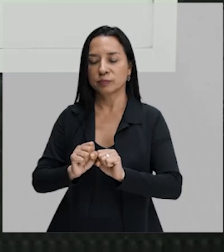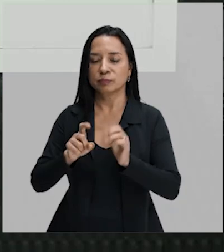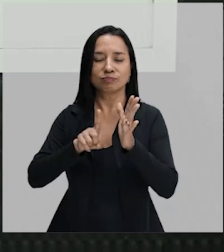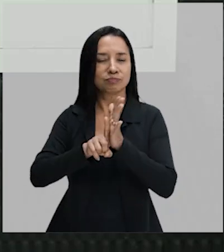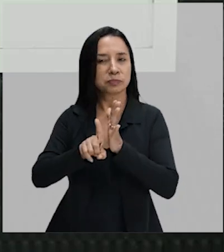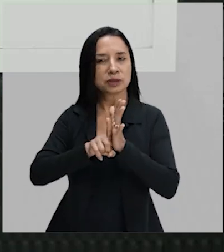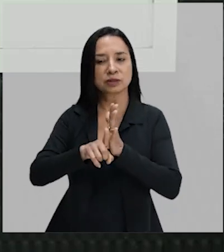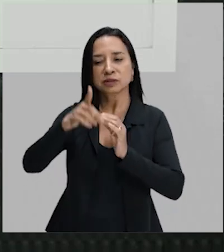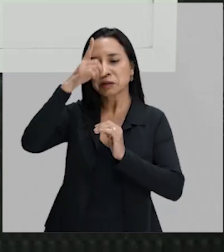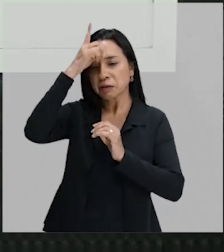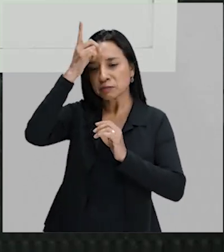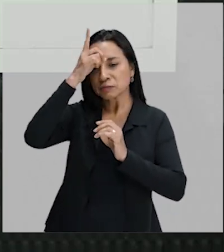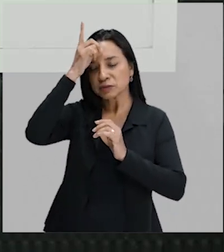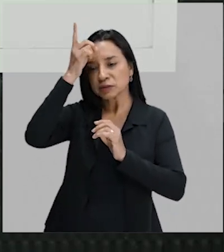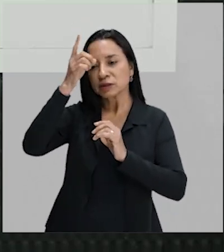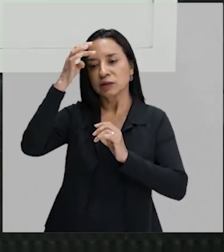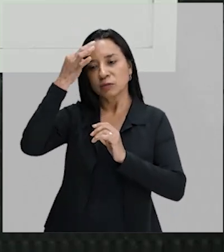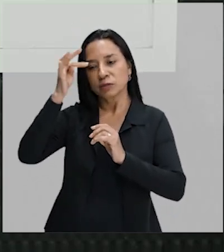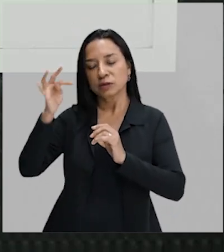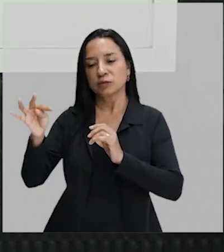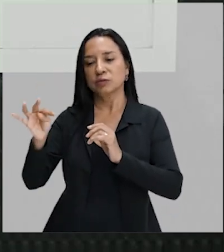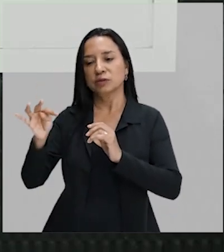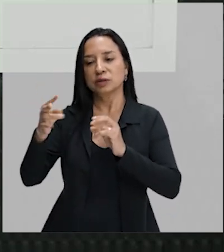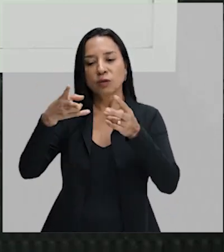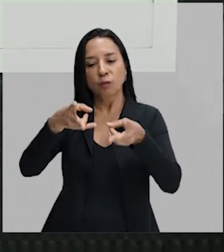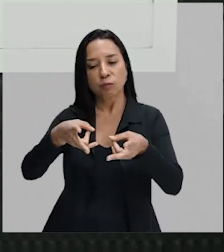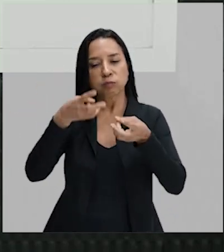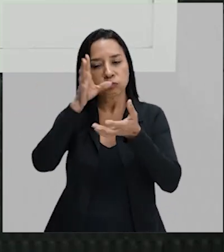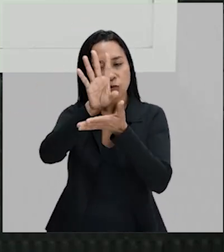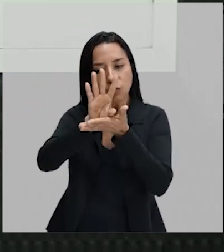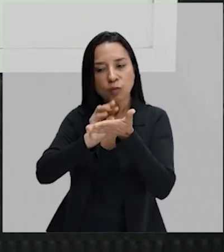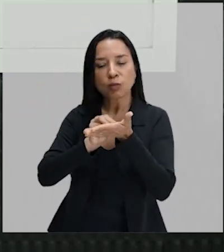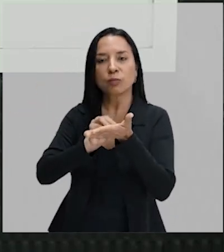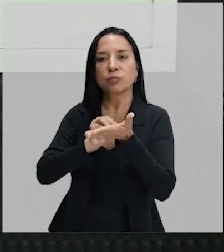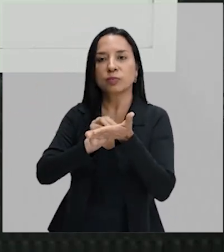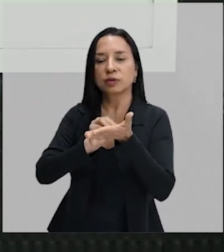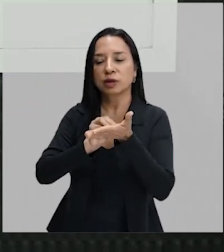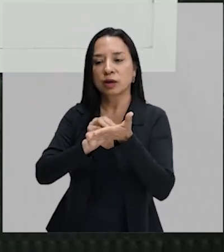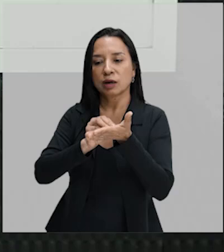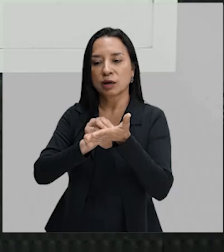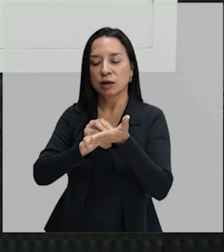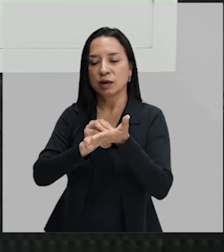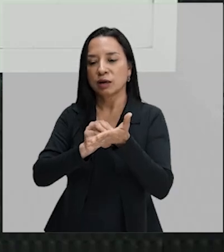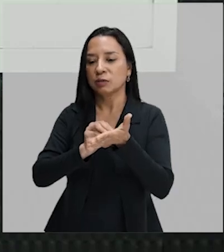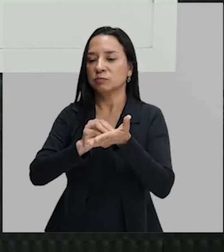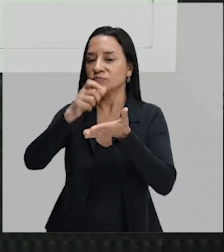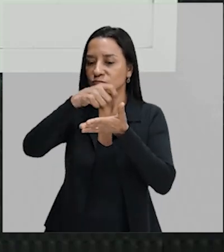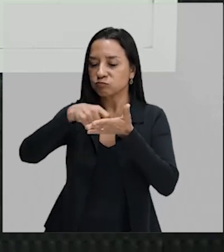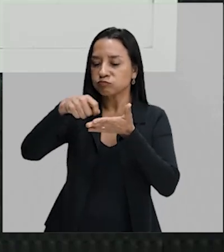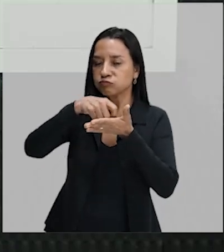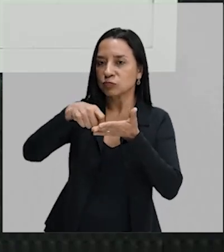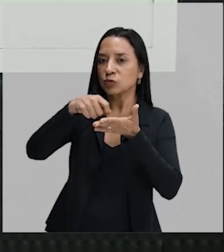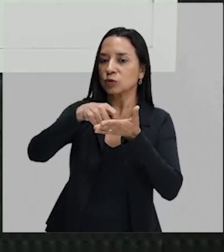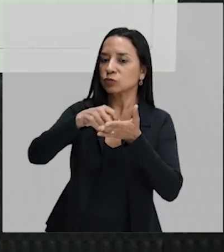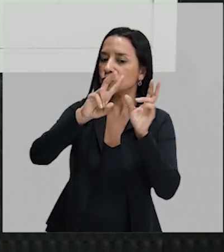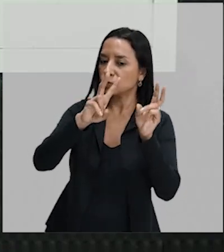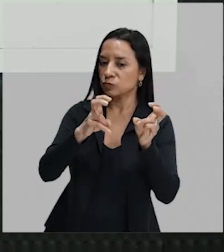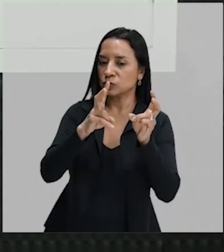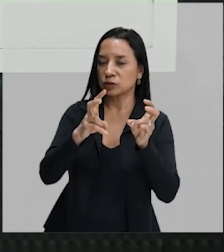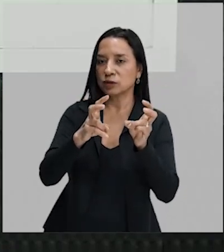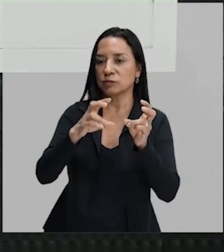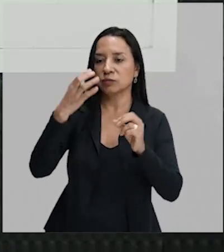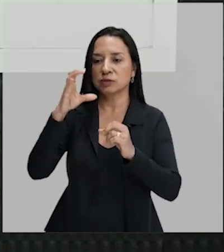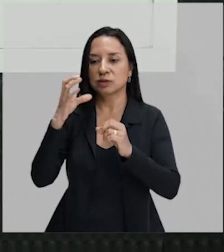certo? Em um autor ou um estudioso do assunto, um